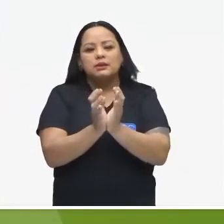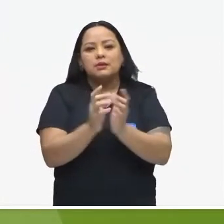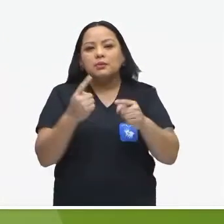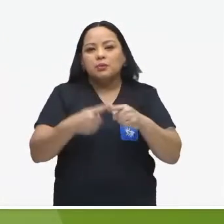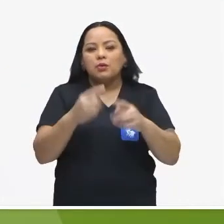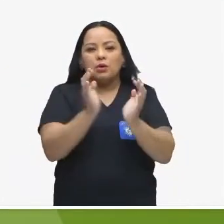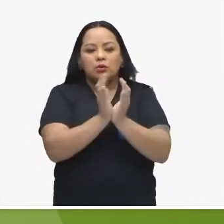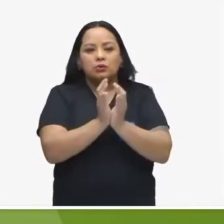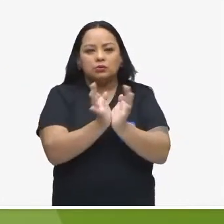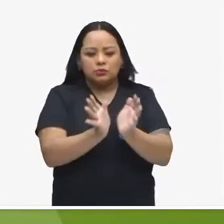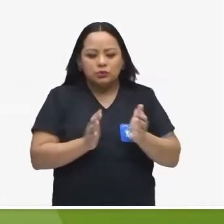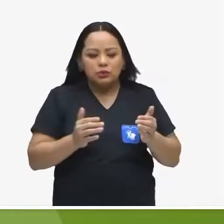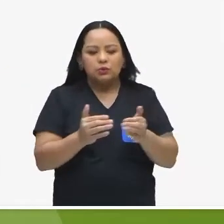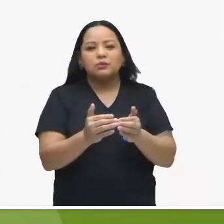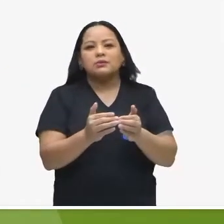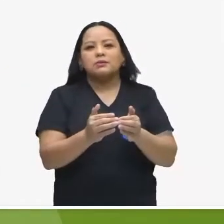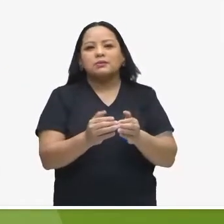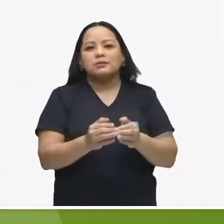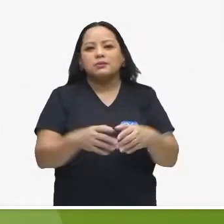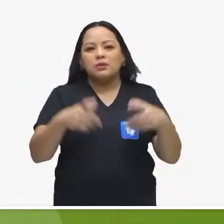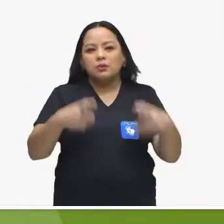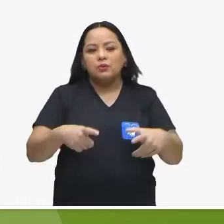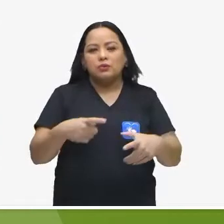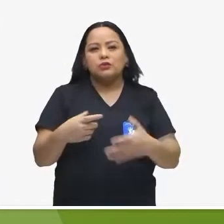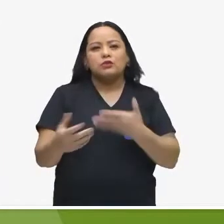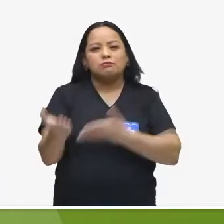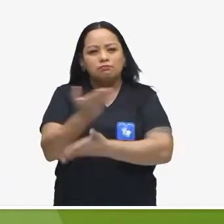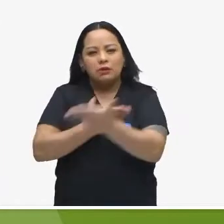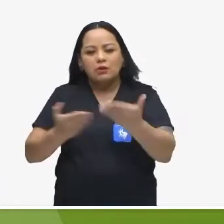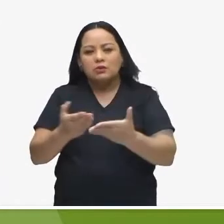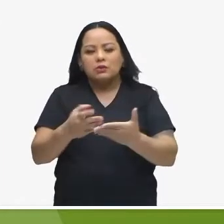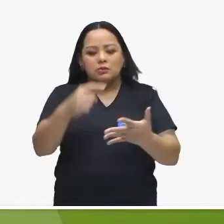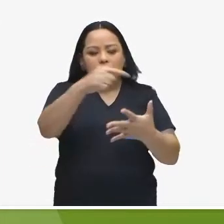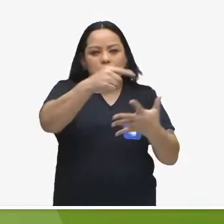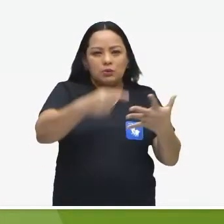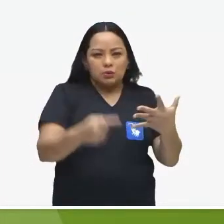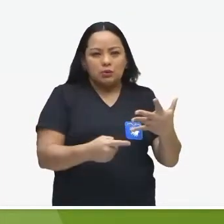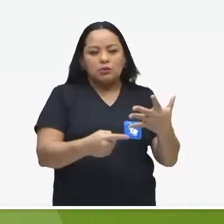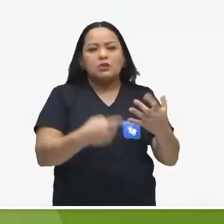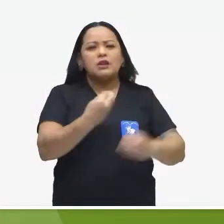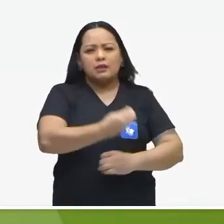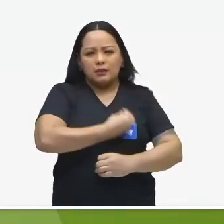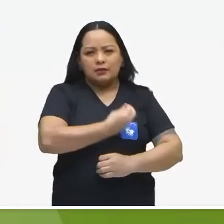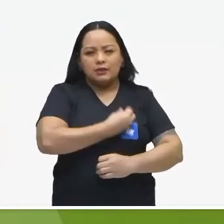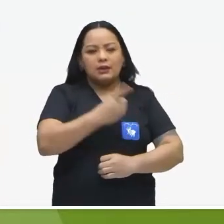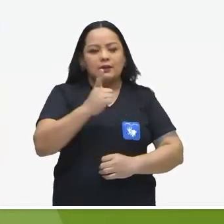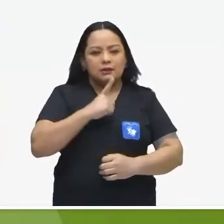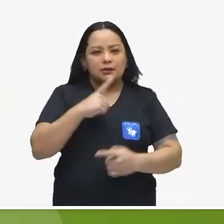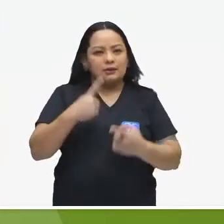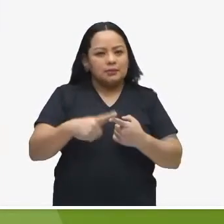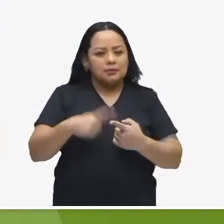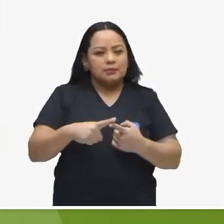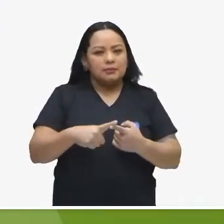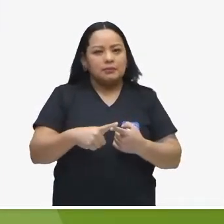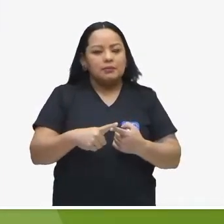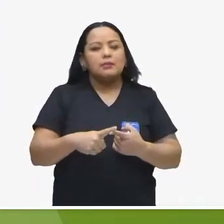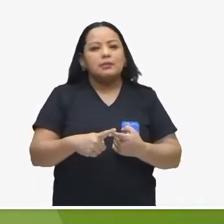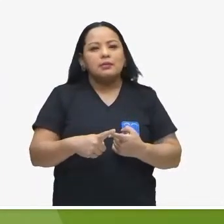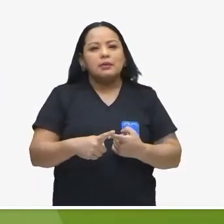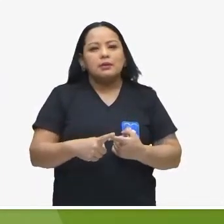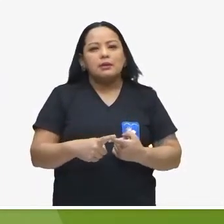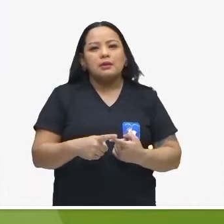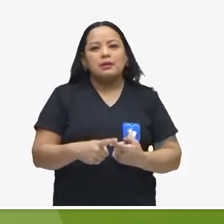das comunidades e onde eu vou relacionar os fatores bióticos, que no caso serão os seres vivos, né?